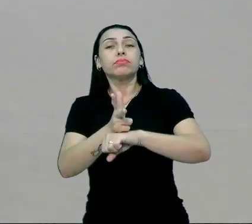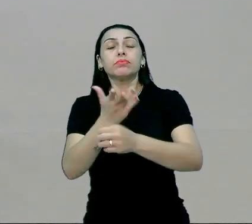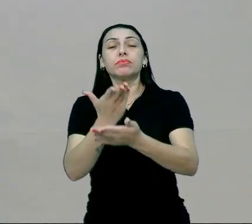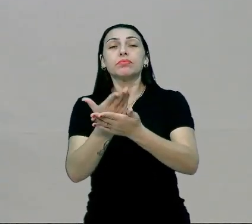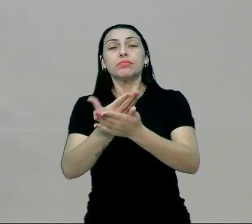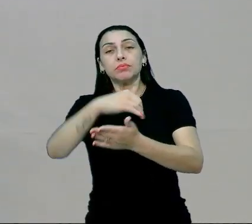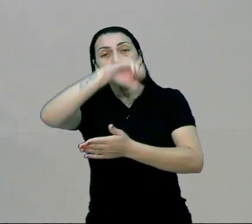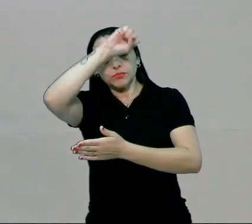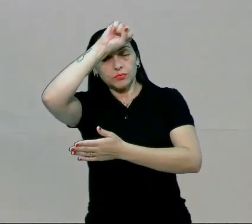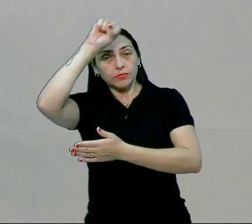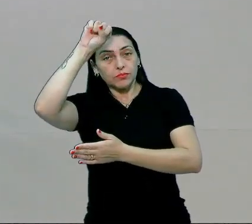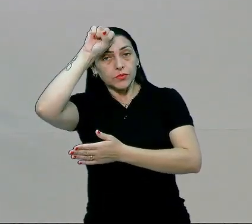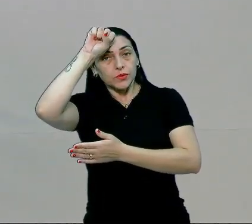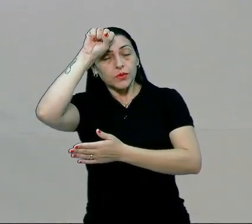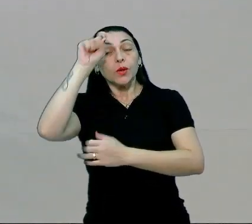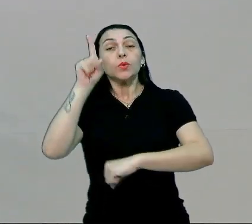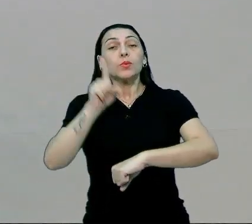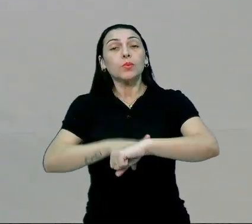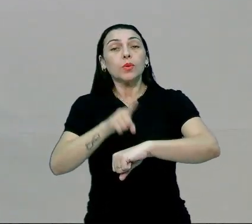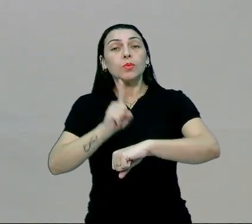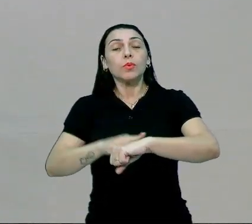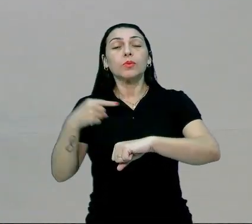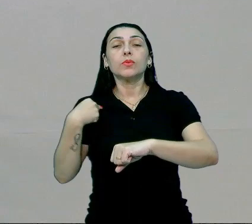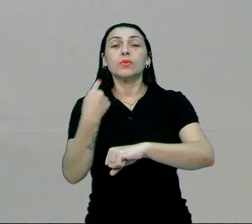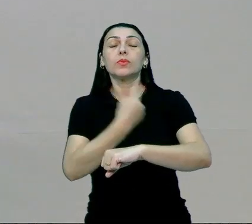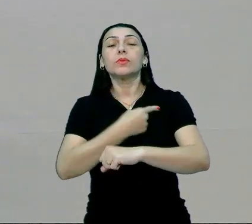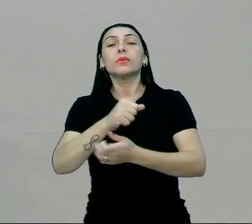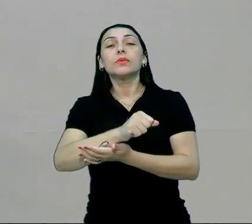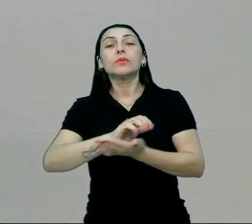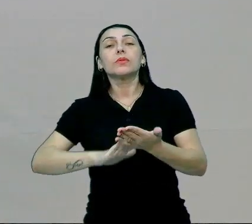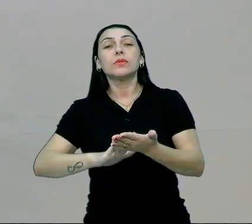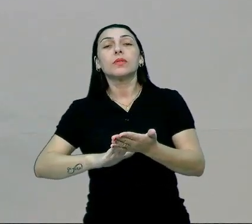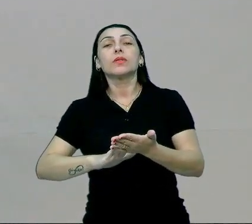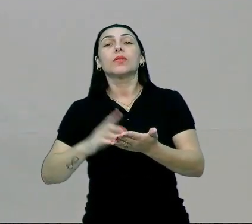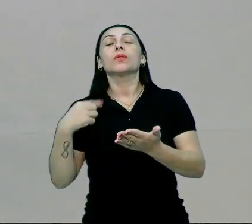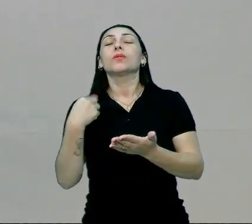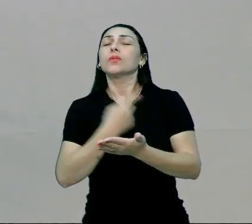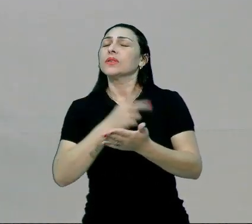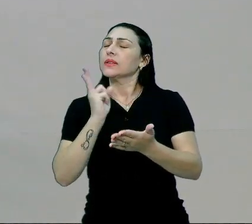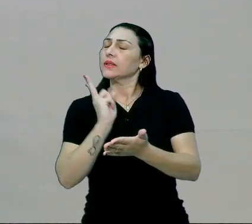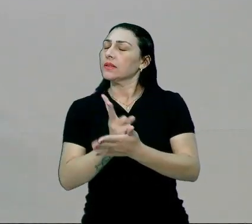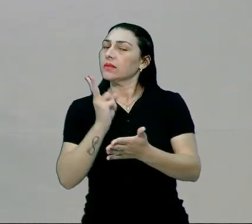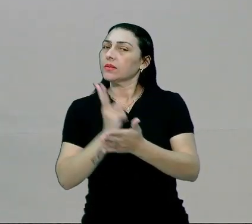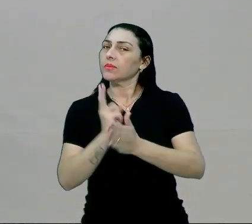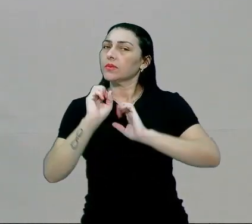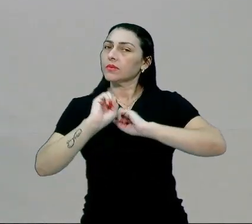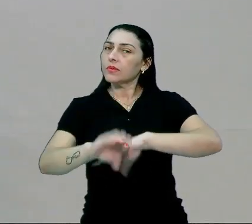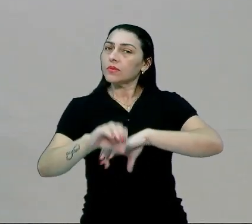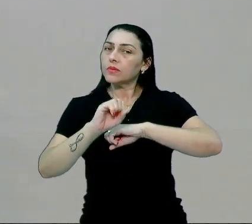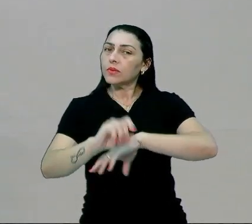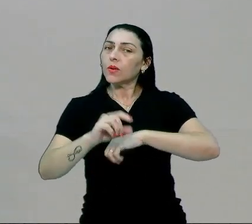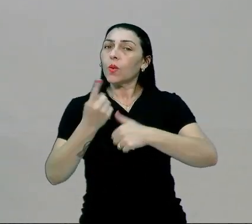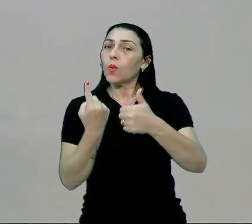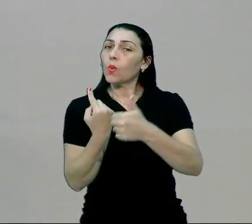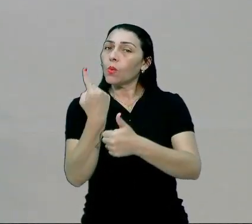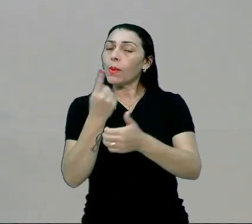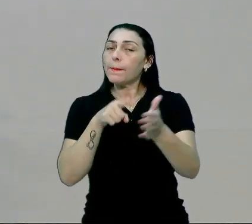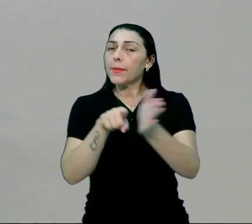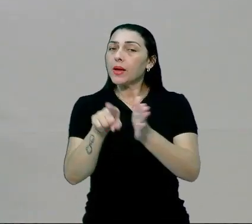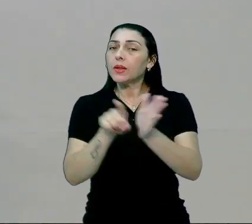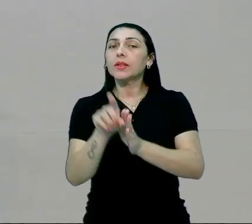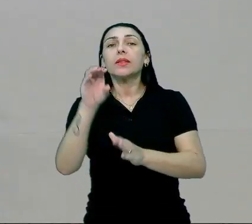videoaulas de Sociologia, no momento do nosso exercitando, nós sempre trabalhamos uma